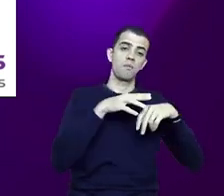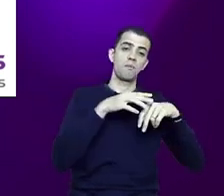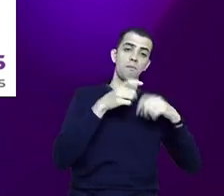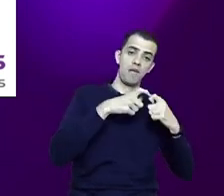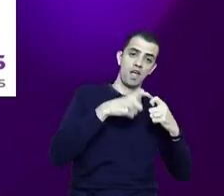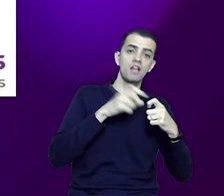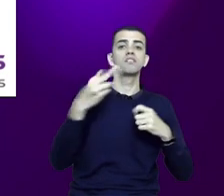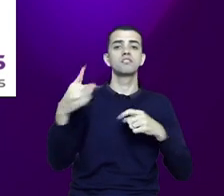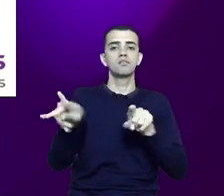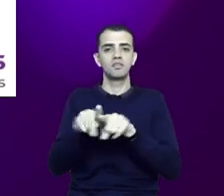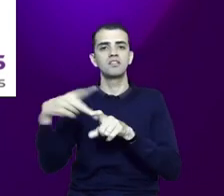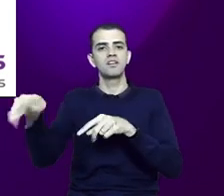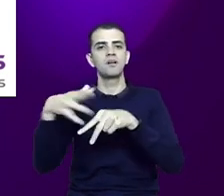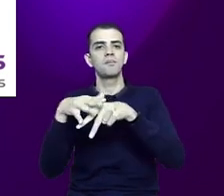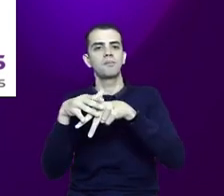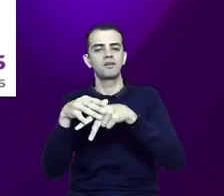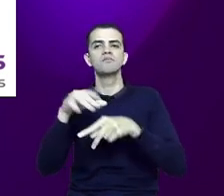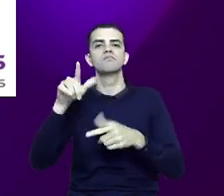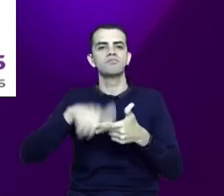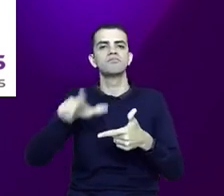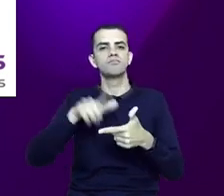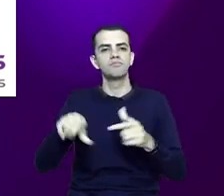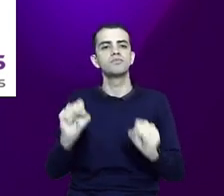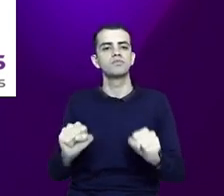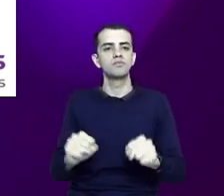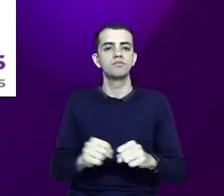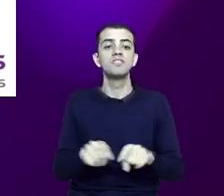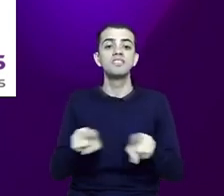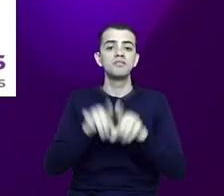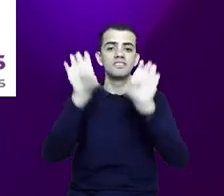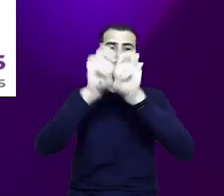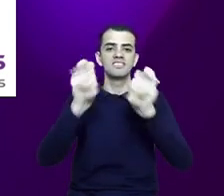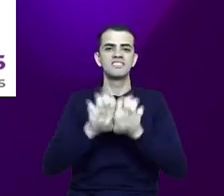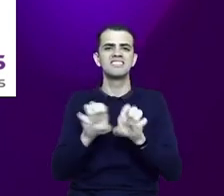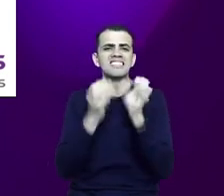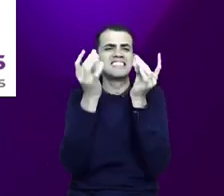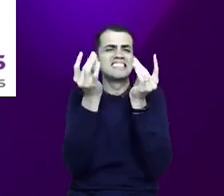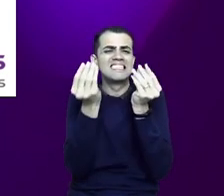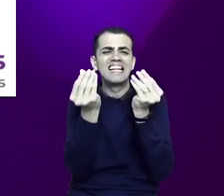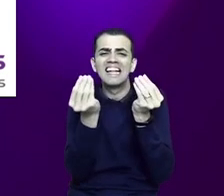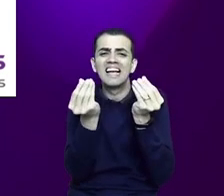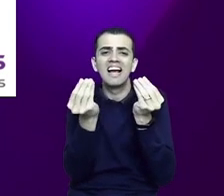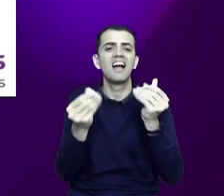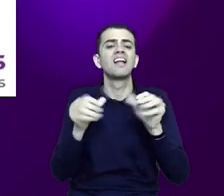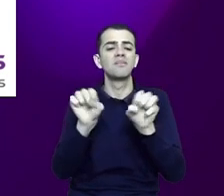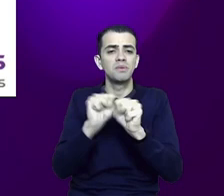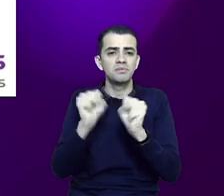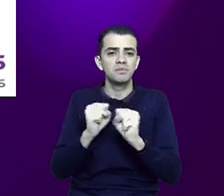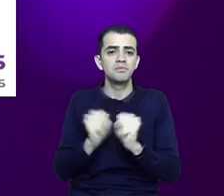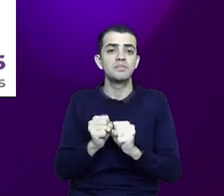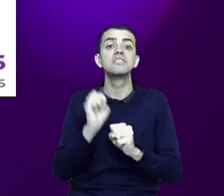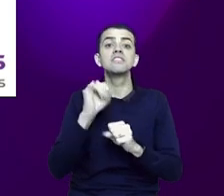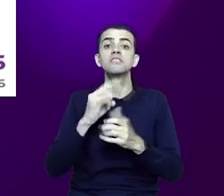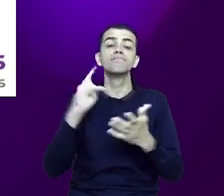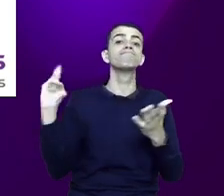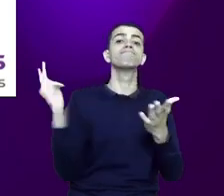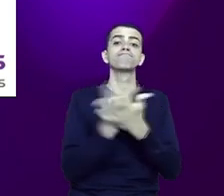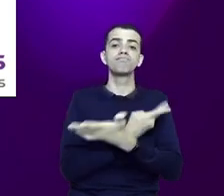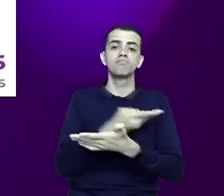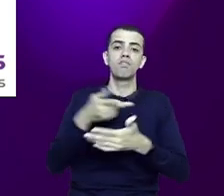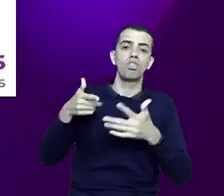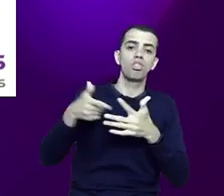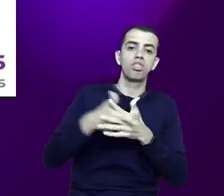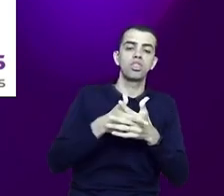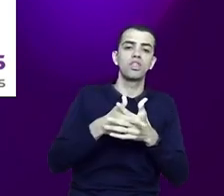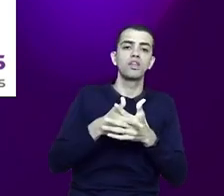paciente. Além disso, a gente tem estruturas extremamente delicadas e muito próximas aos corredores de segurança. Se eu tiver algum erro desse